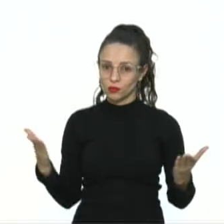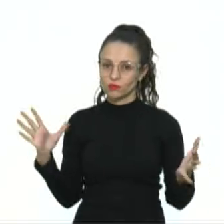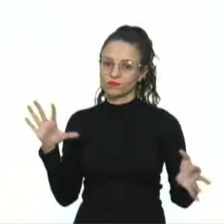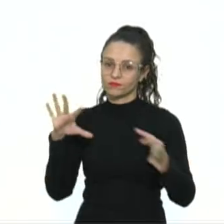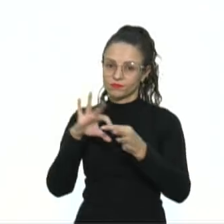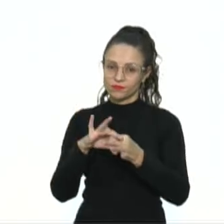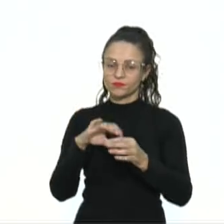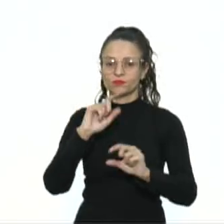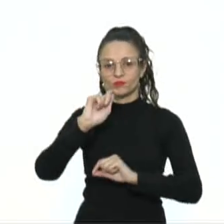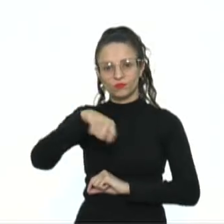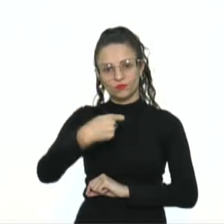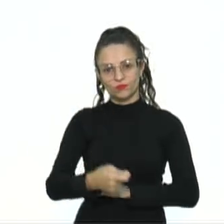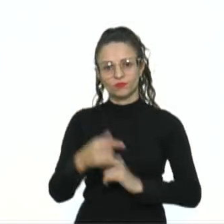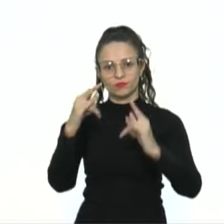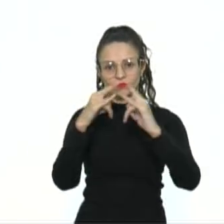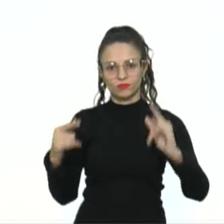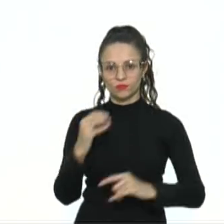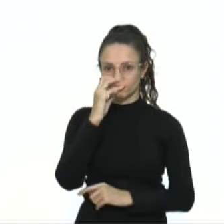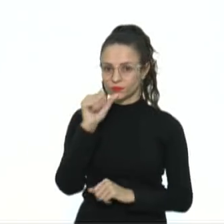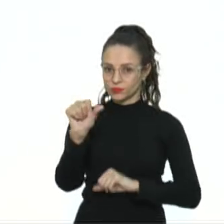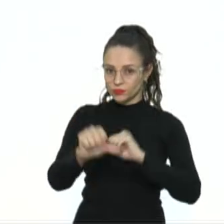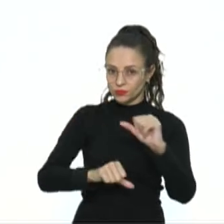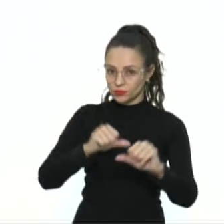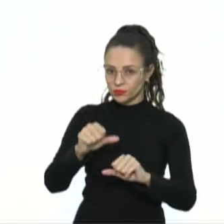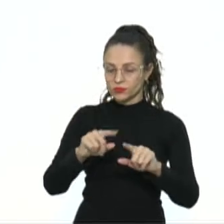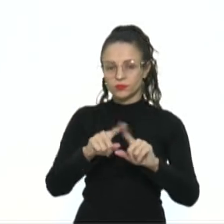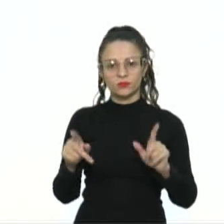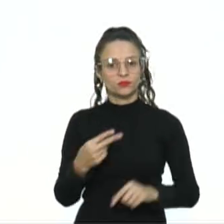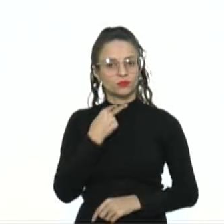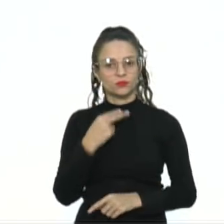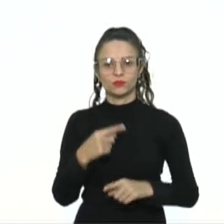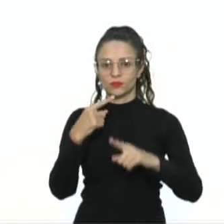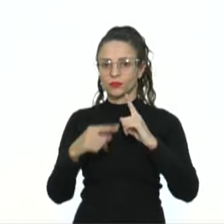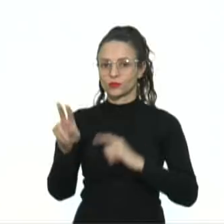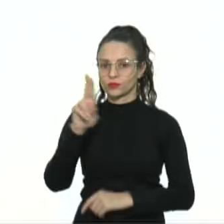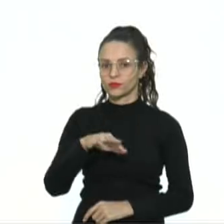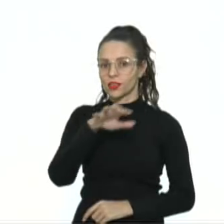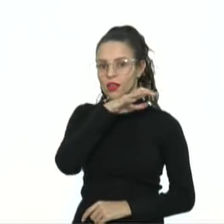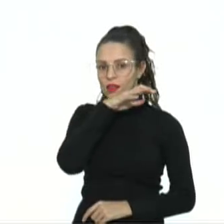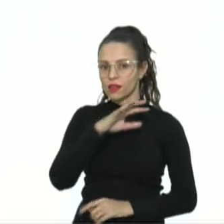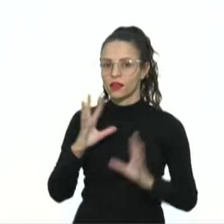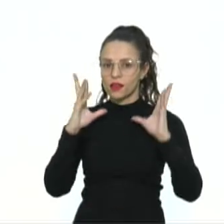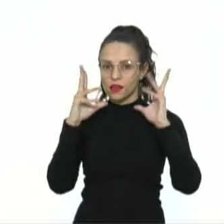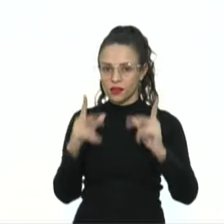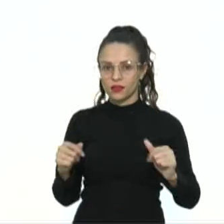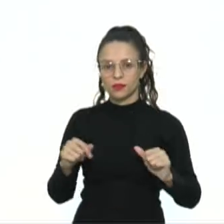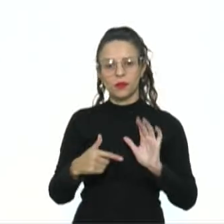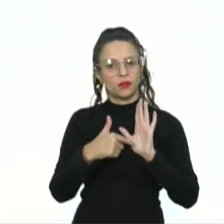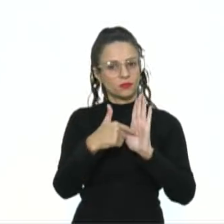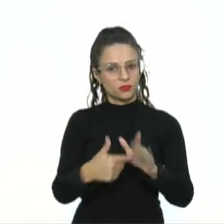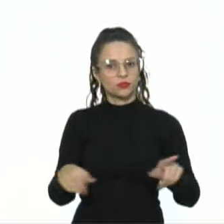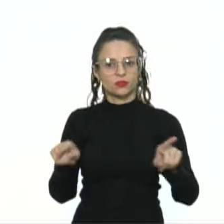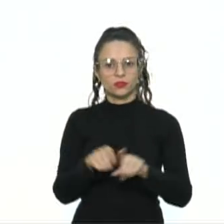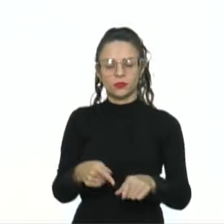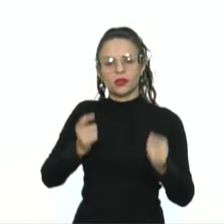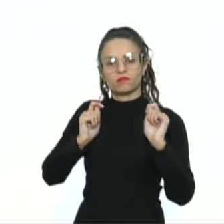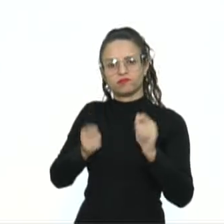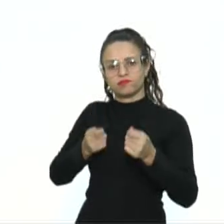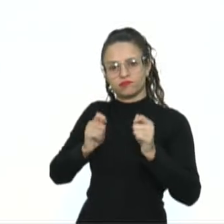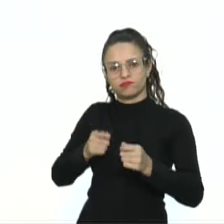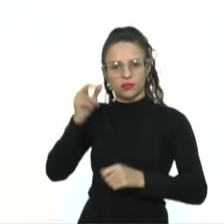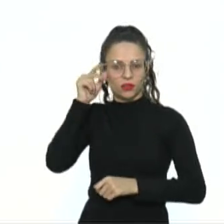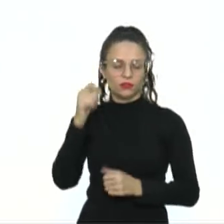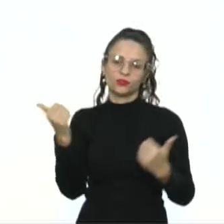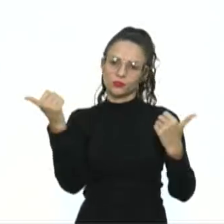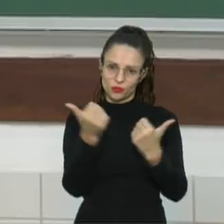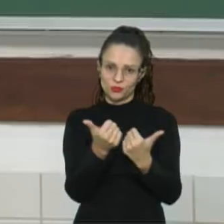mudou, mas não se pode mais utilizar animais em apresentações. O meio de transporte também foi alterado, né, e as carroças foram